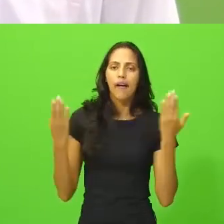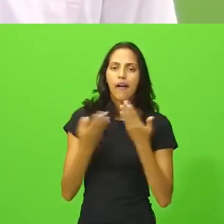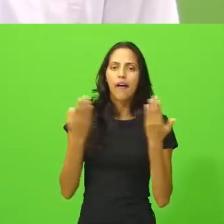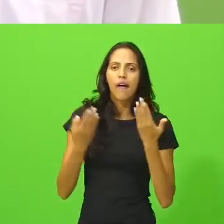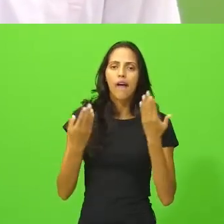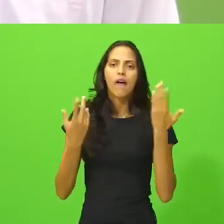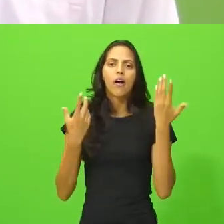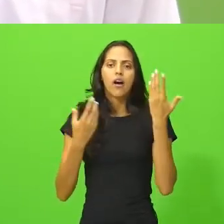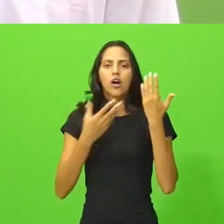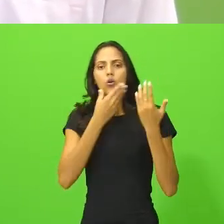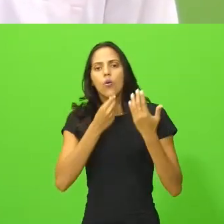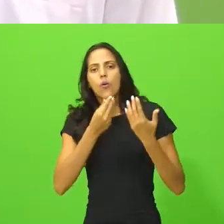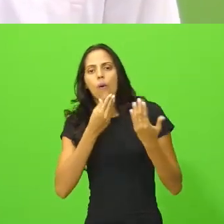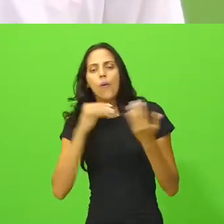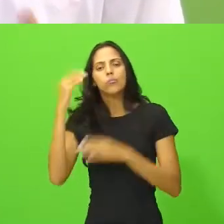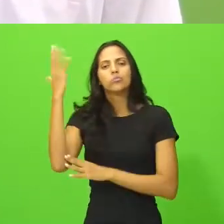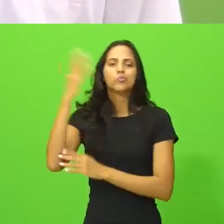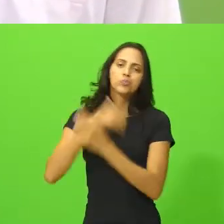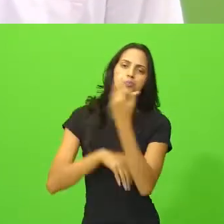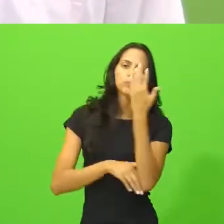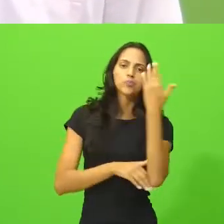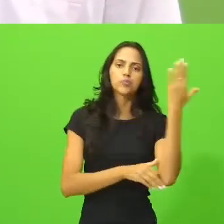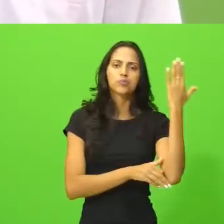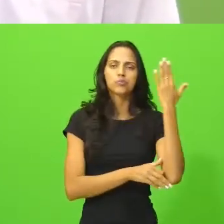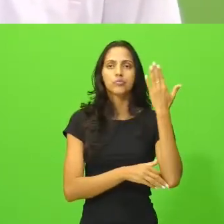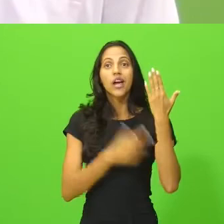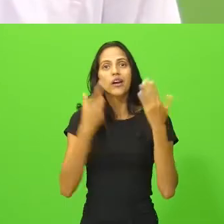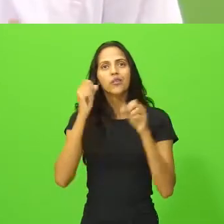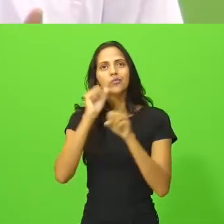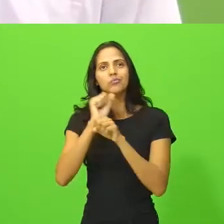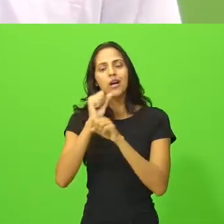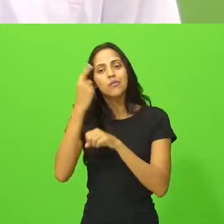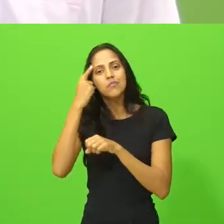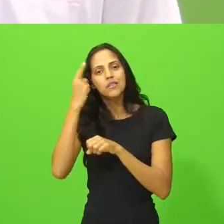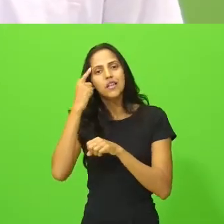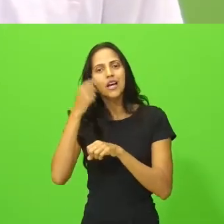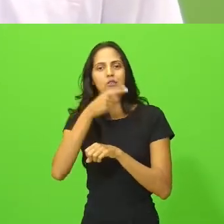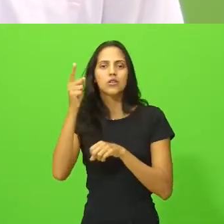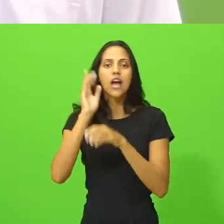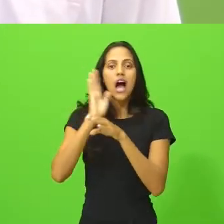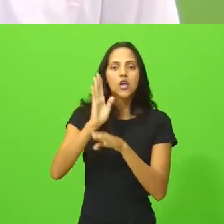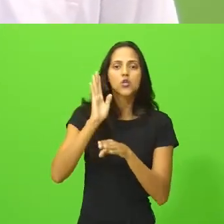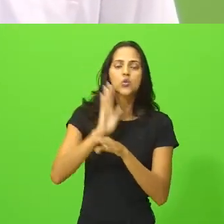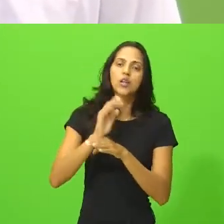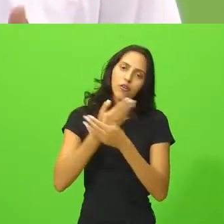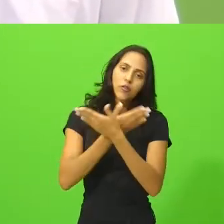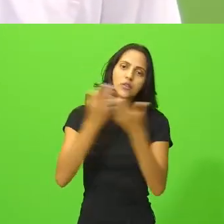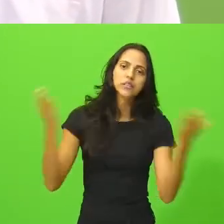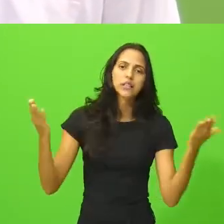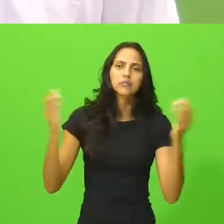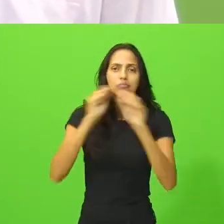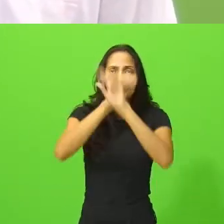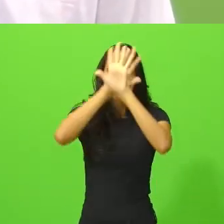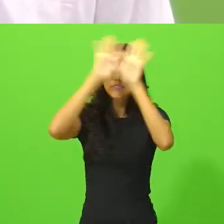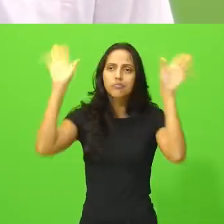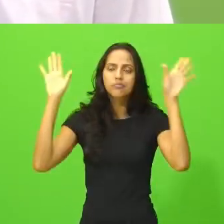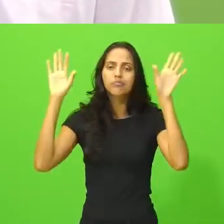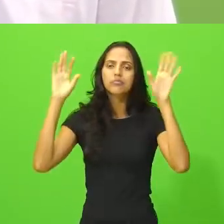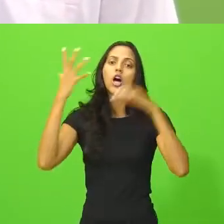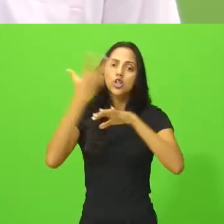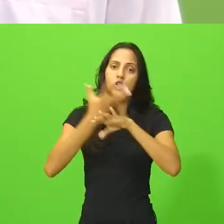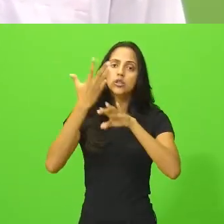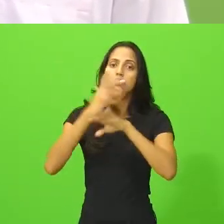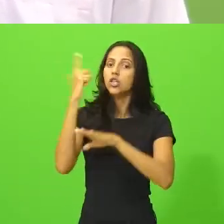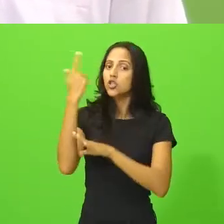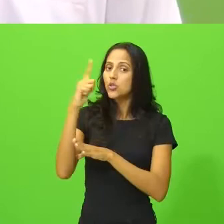tratamos sobre homem e meio ambiente. Né? Esperamos, então, ter contribuído mais uma vez que neste componente, né,